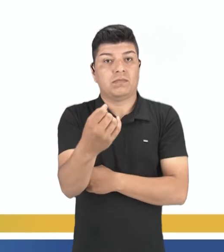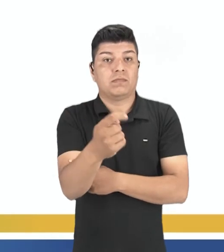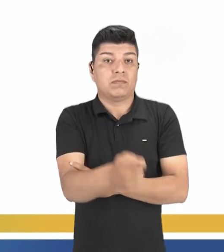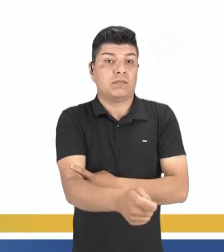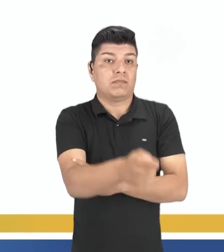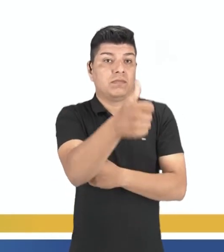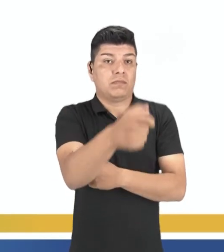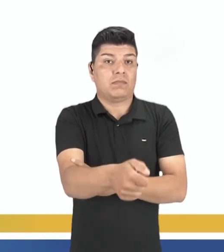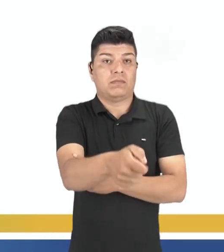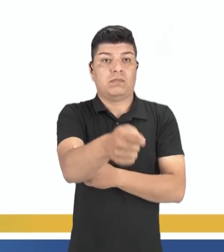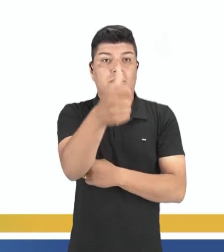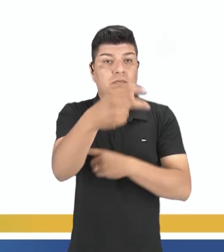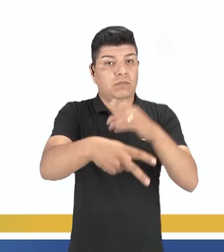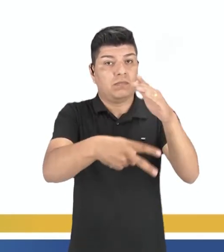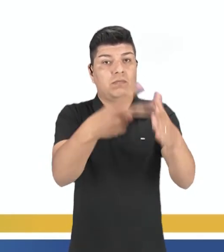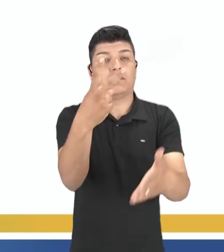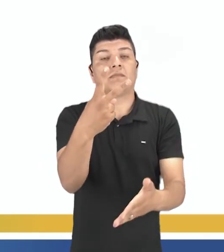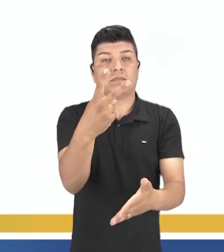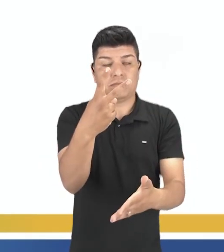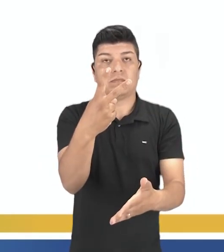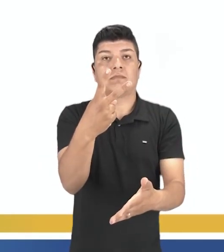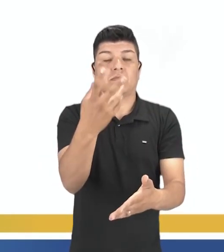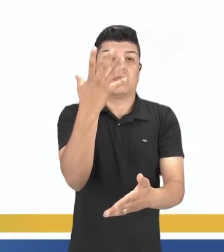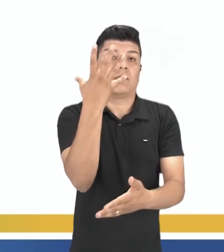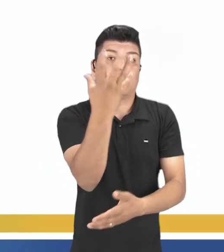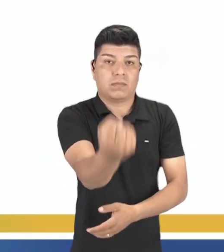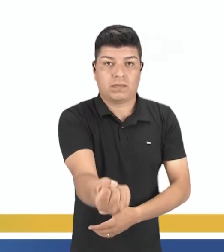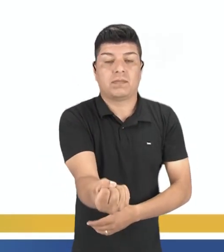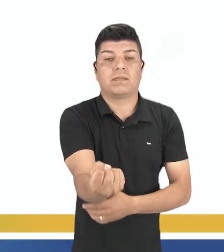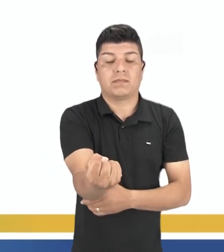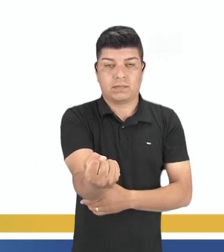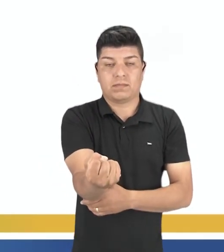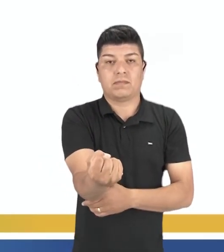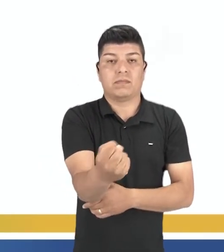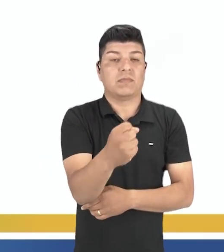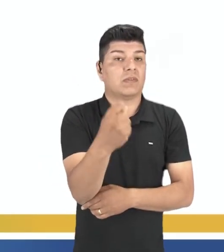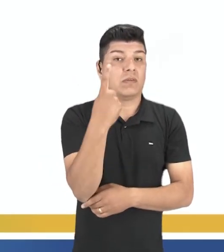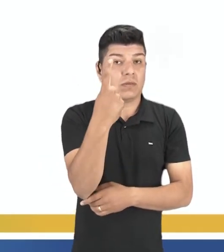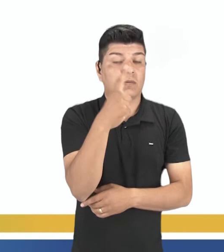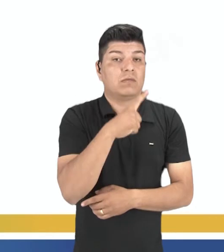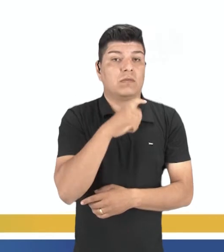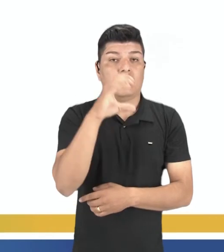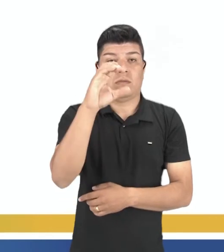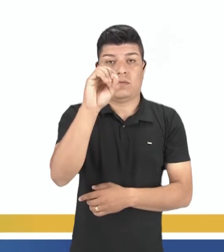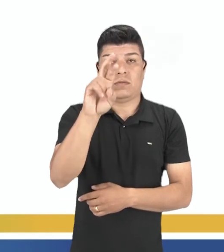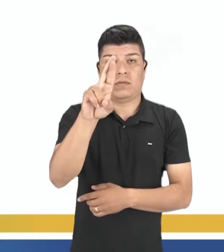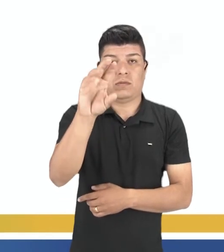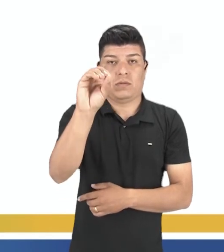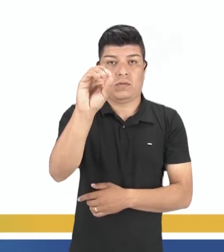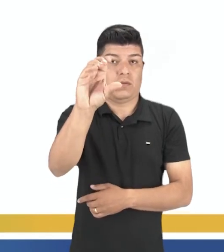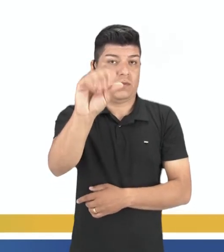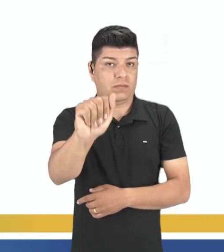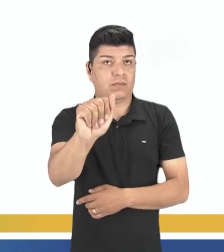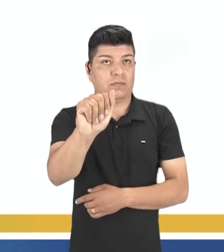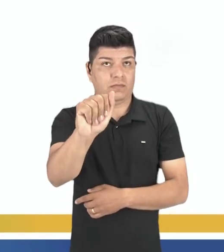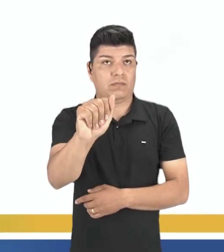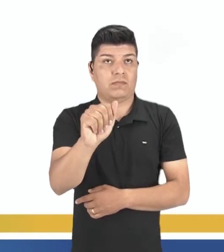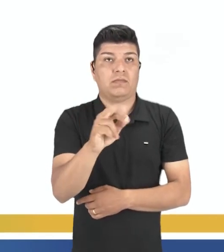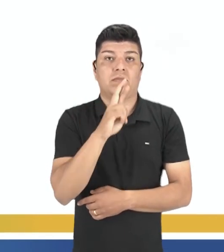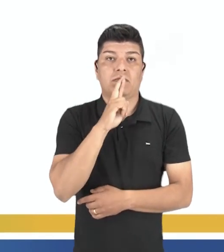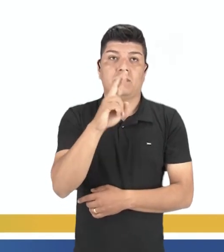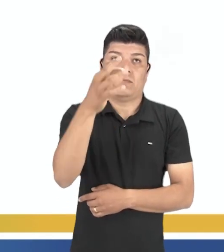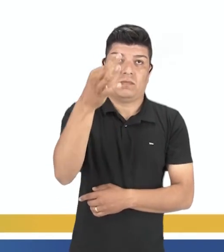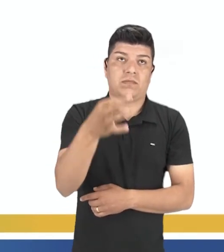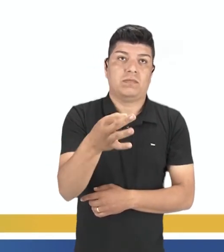moedas simultâneas para cima e a parar, em uma delas eu ter a coroa. Nesse caso, a gente tem a alternativa